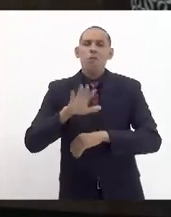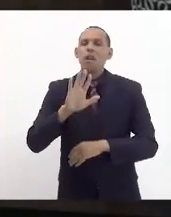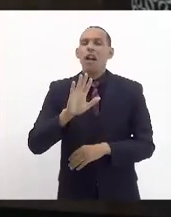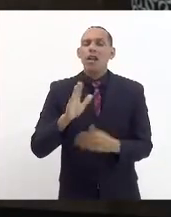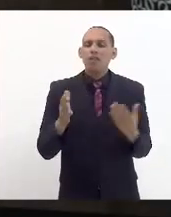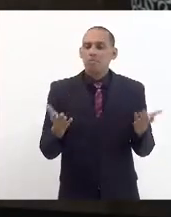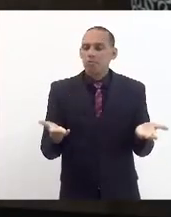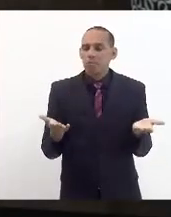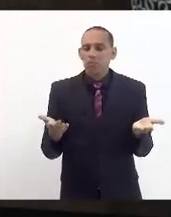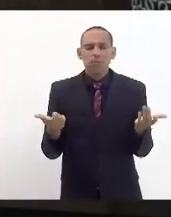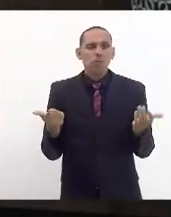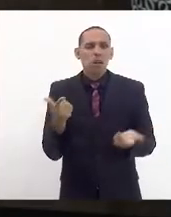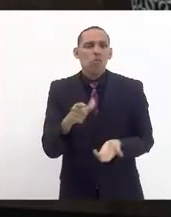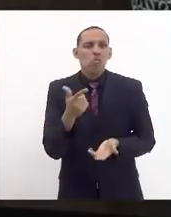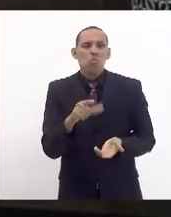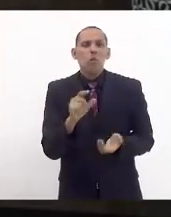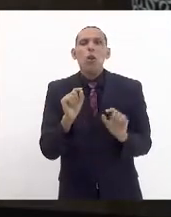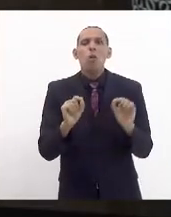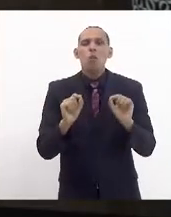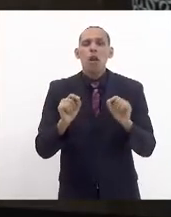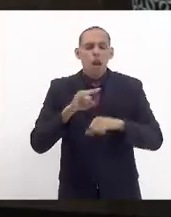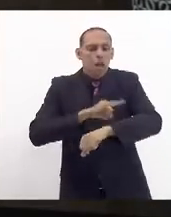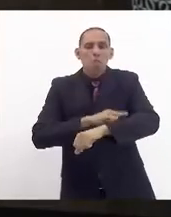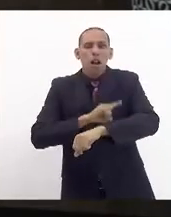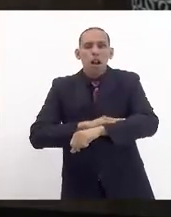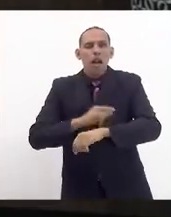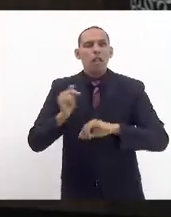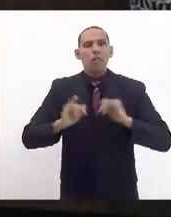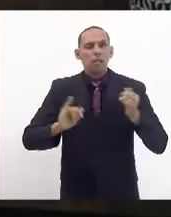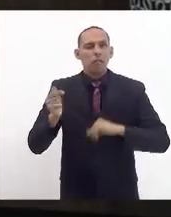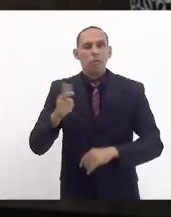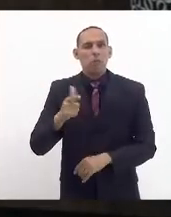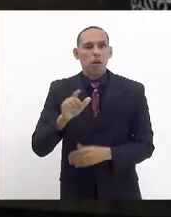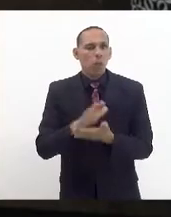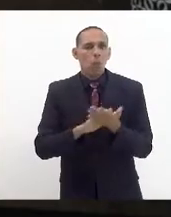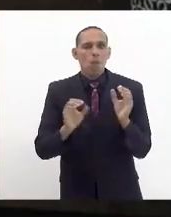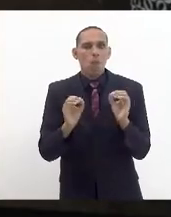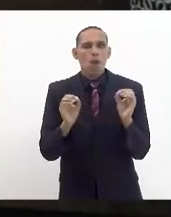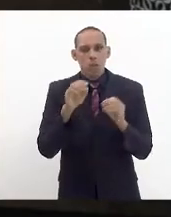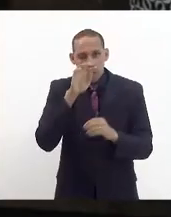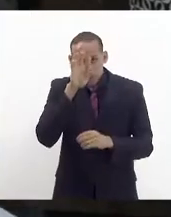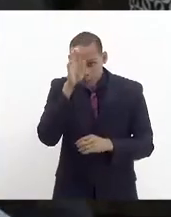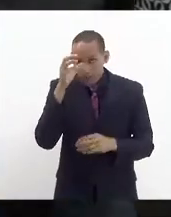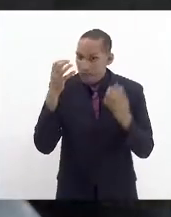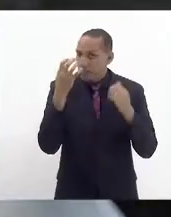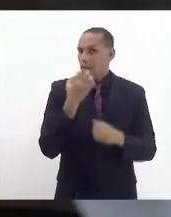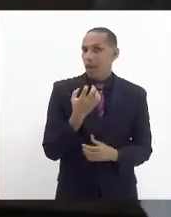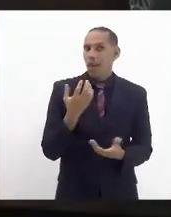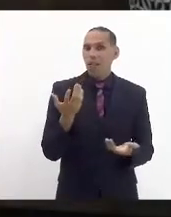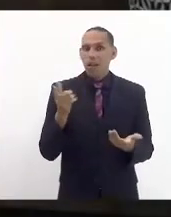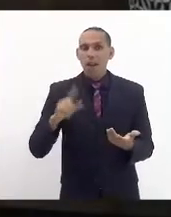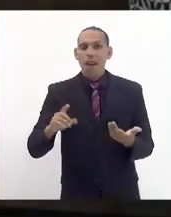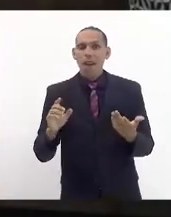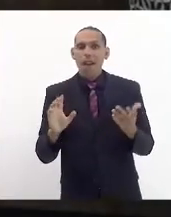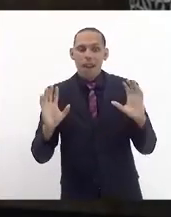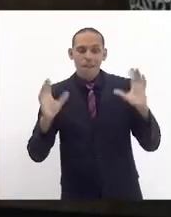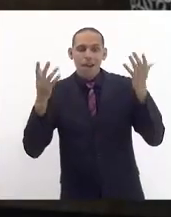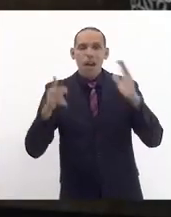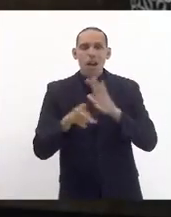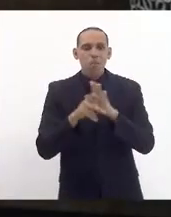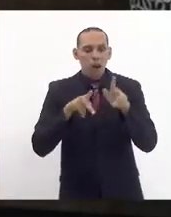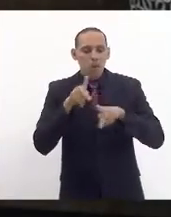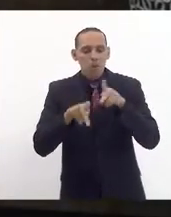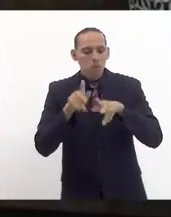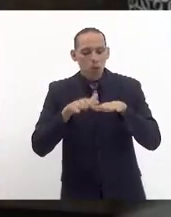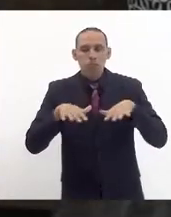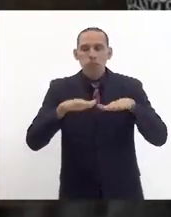havia sequer um banheiro químico. Isso é sério também. Quando a gente fala de carnaval, da festa do povo, não adianta a festa do